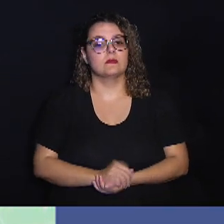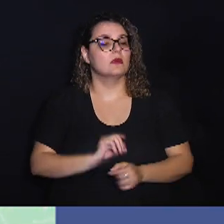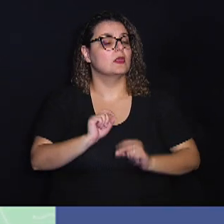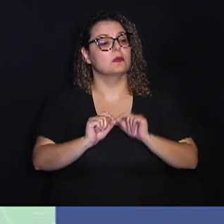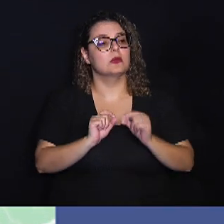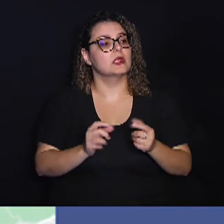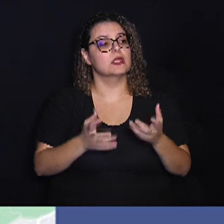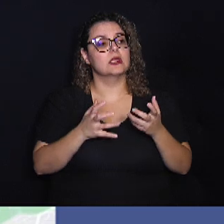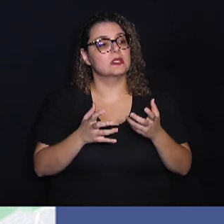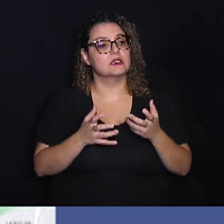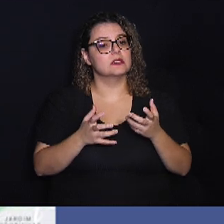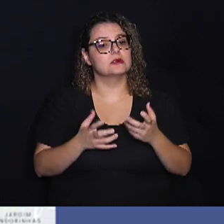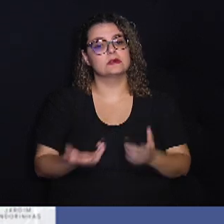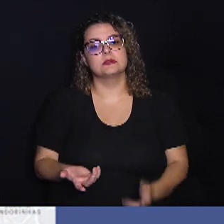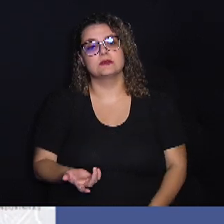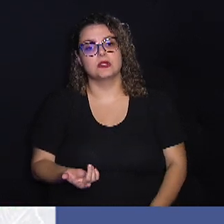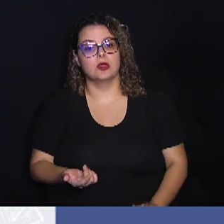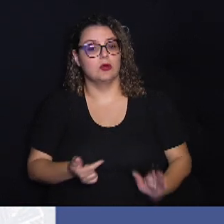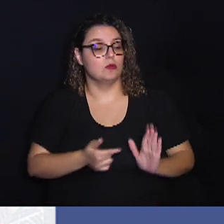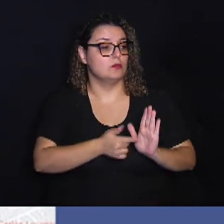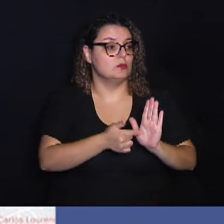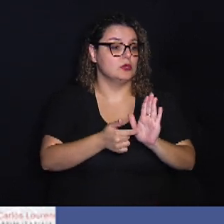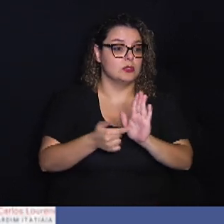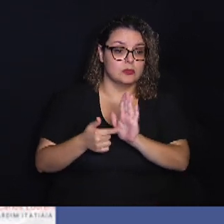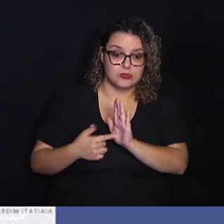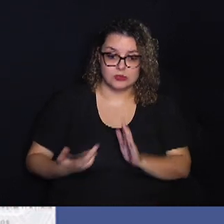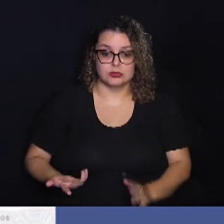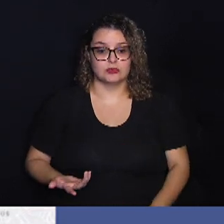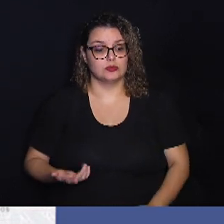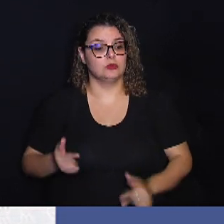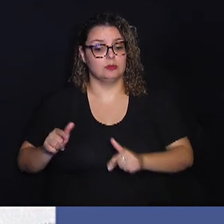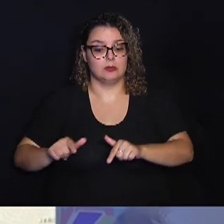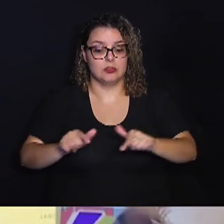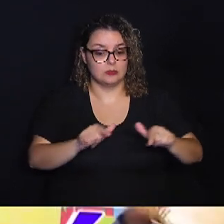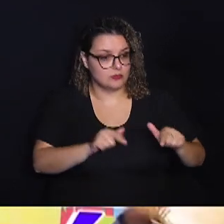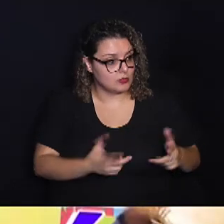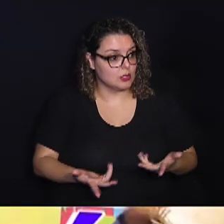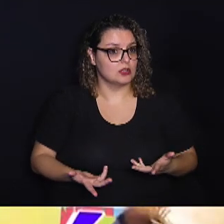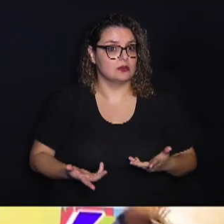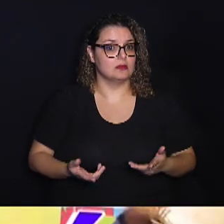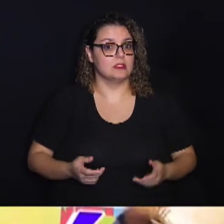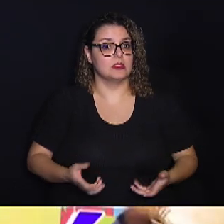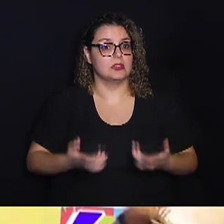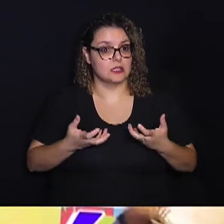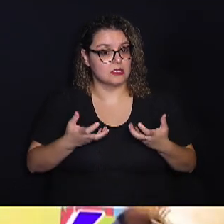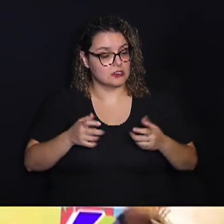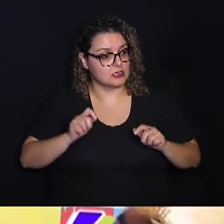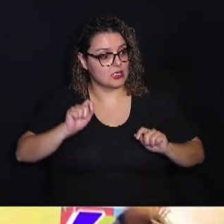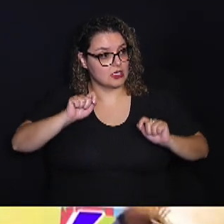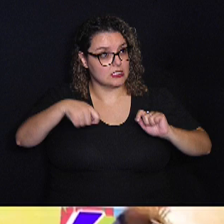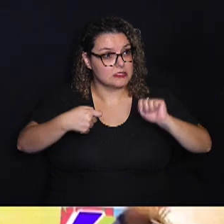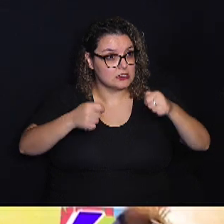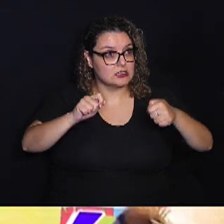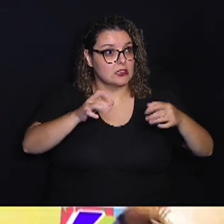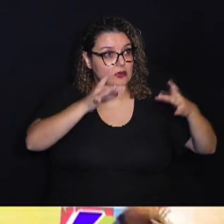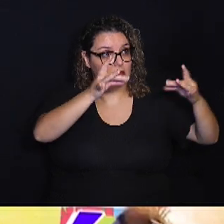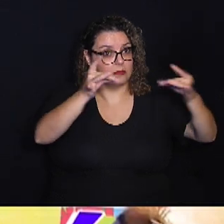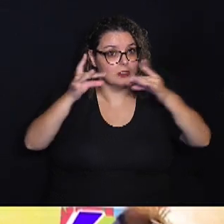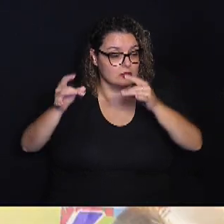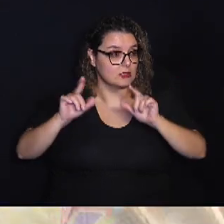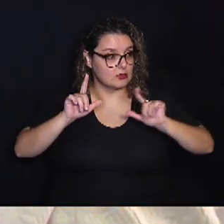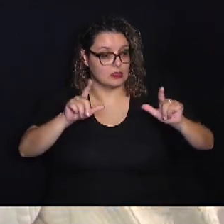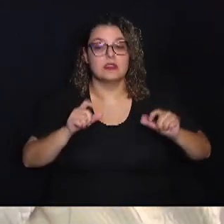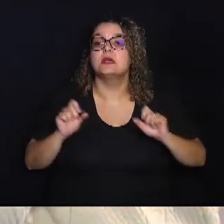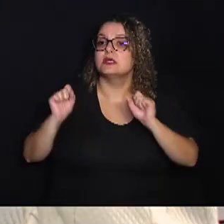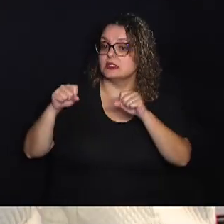por exemplo, sinalizar uma exposição ou sinalizar um local, vocês fazem essas placas indicativas também? Fazemos a